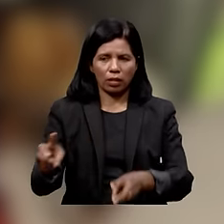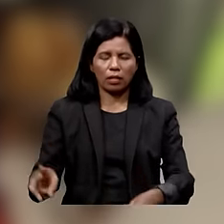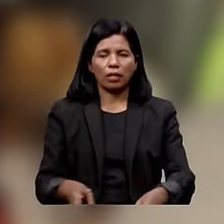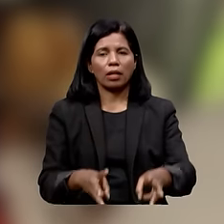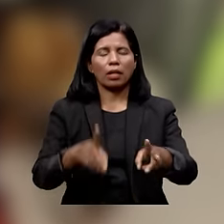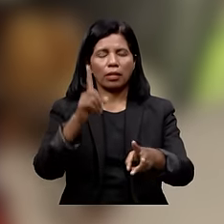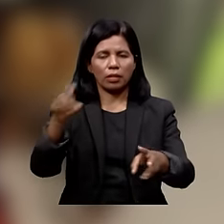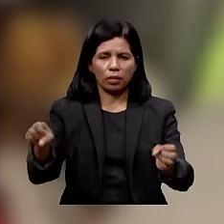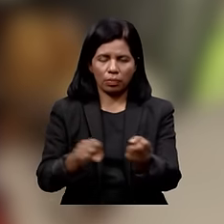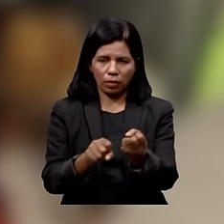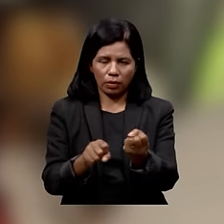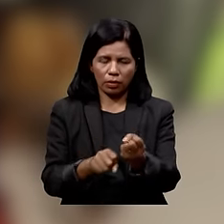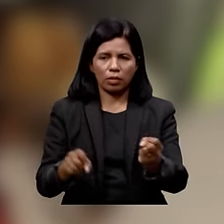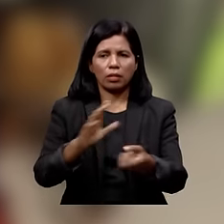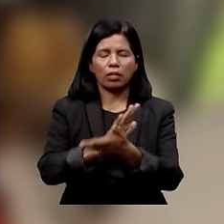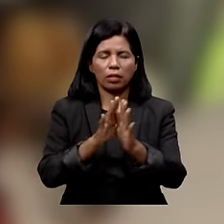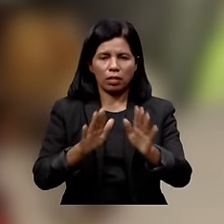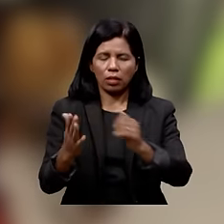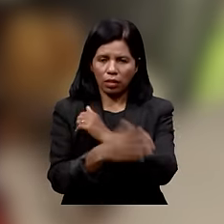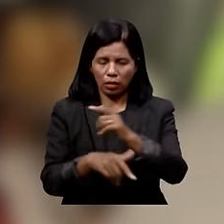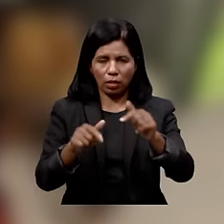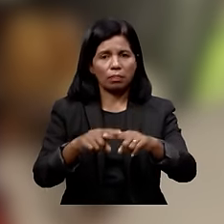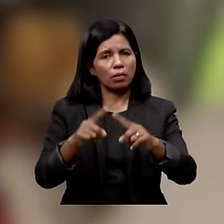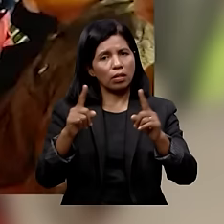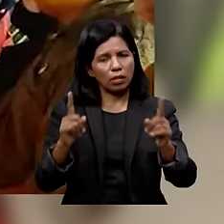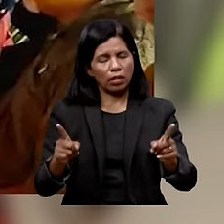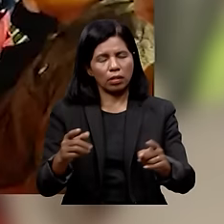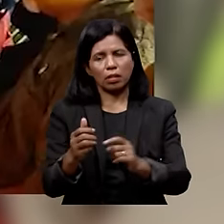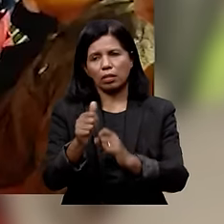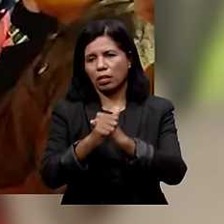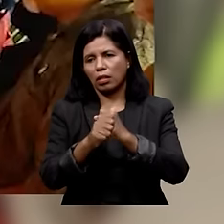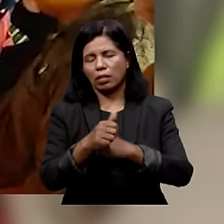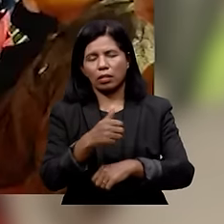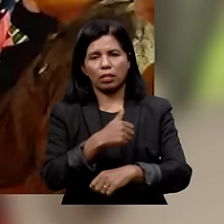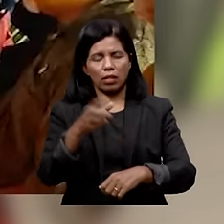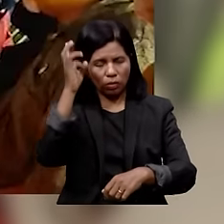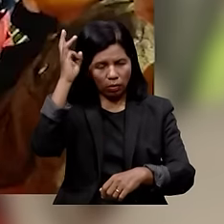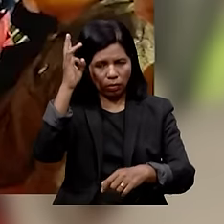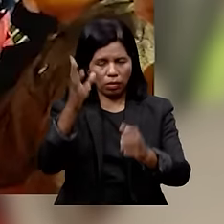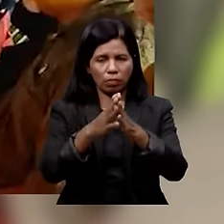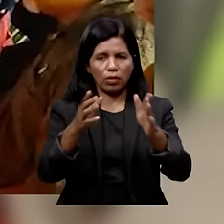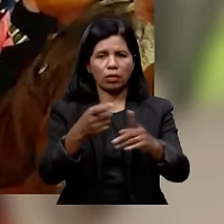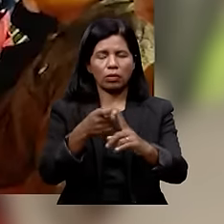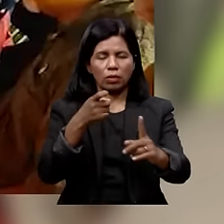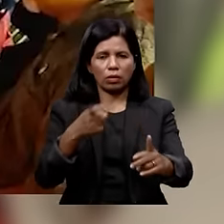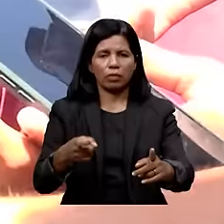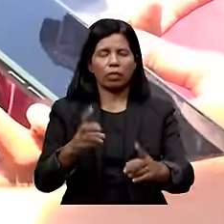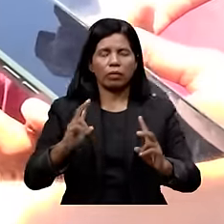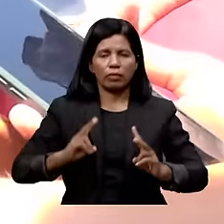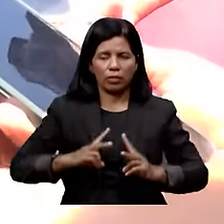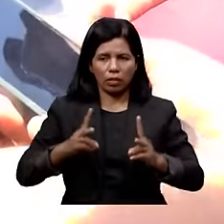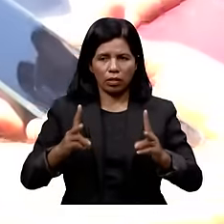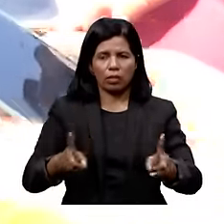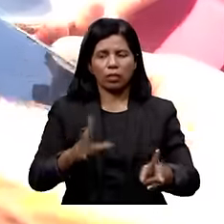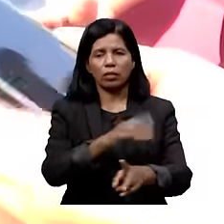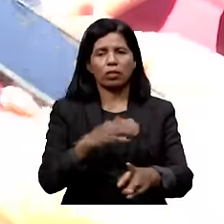onde contribui para a estabilidade e a relara, mas bem e a São Paulo, não é bem a moço preocupação bot, o se parte veterano, ex-titular